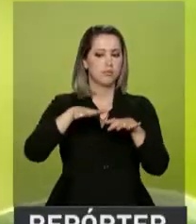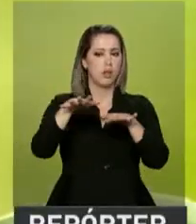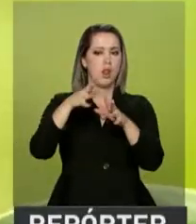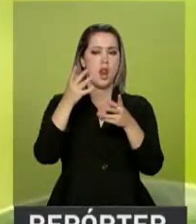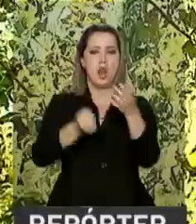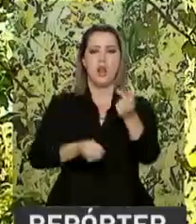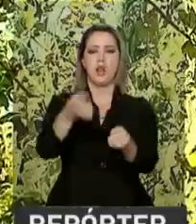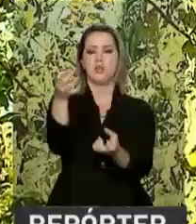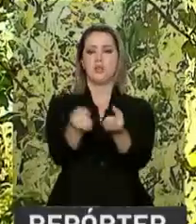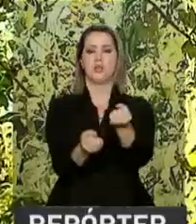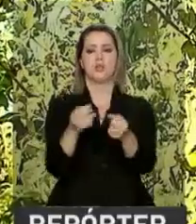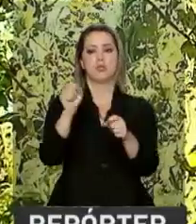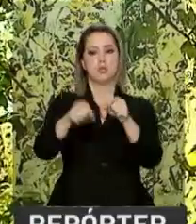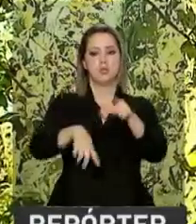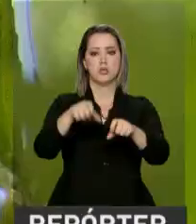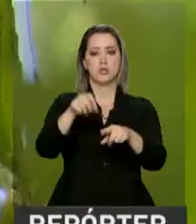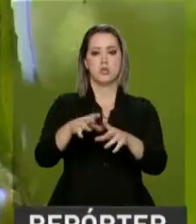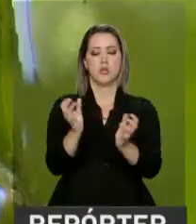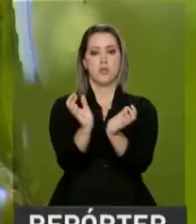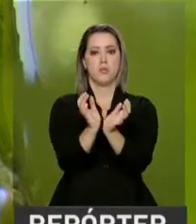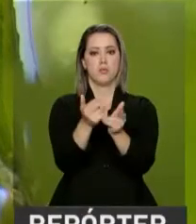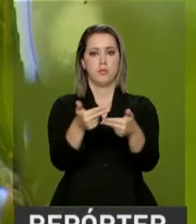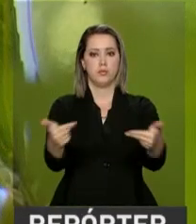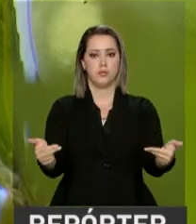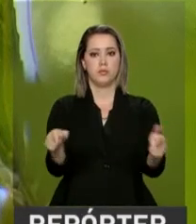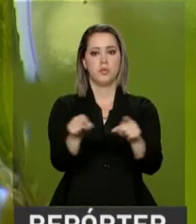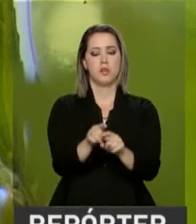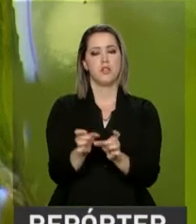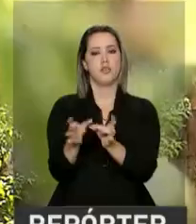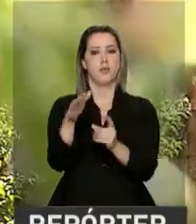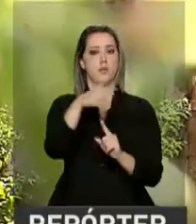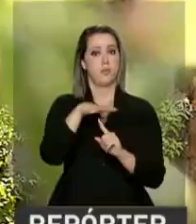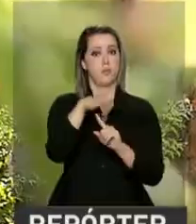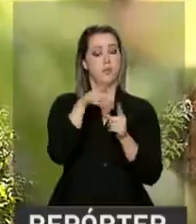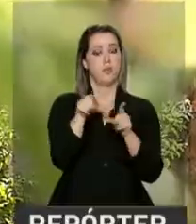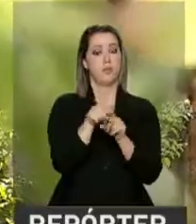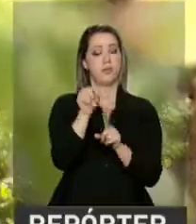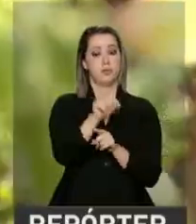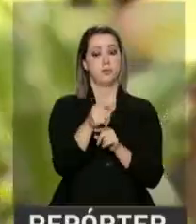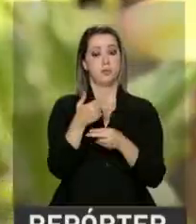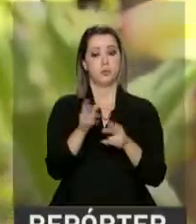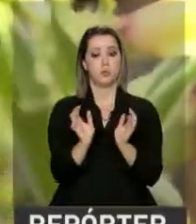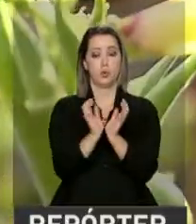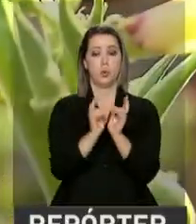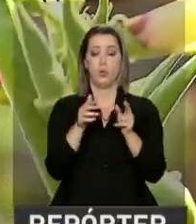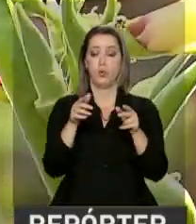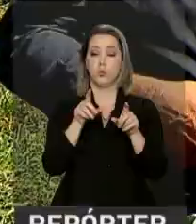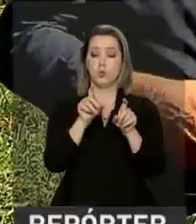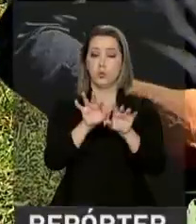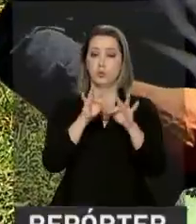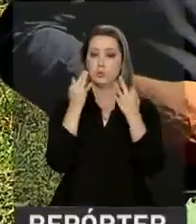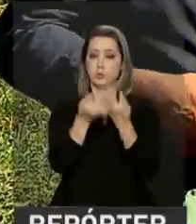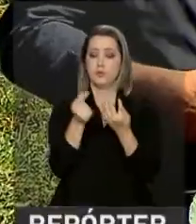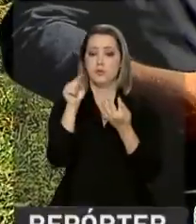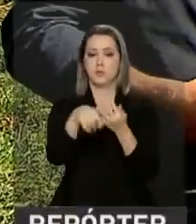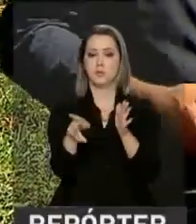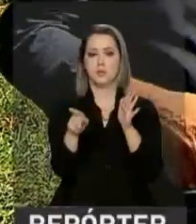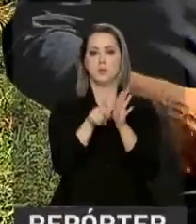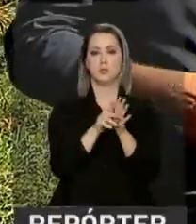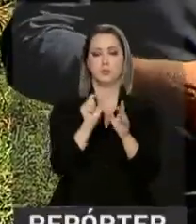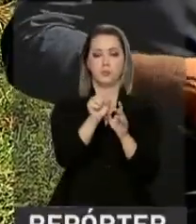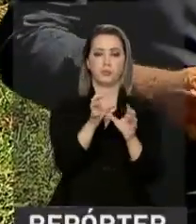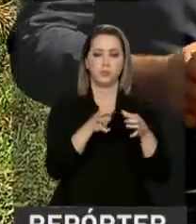cultiva verduras, frutas e hortaliças que vende na feira da cidade. A propriedade faz parte de um assentamento, mas assim como